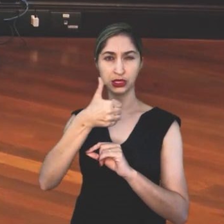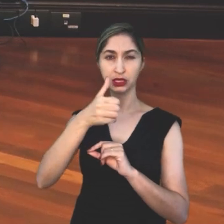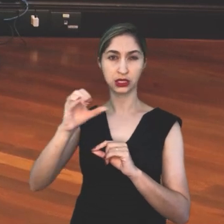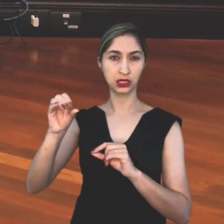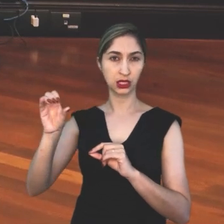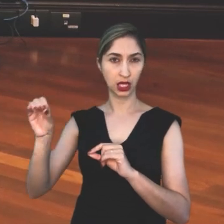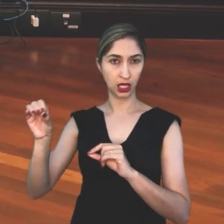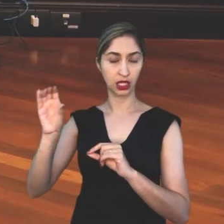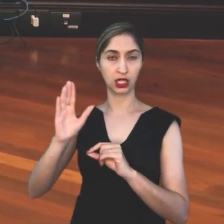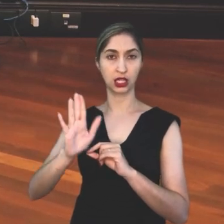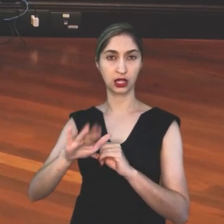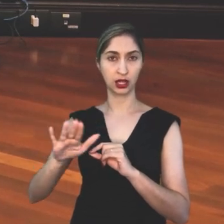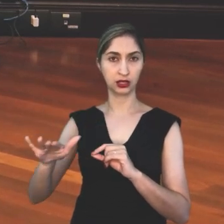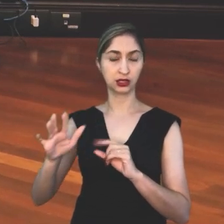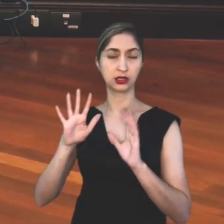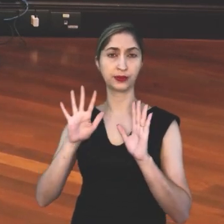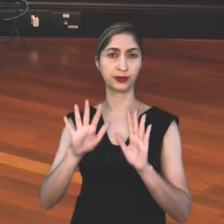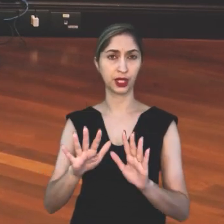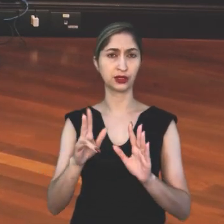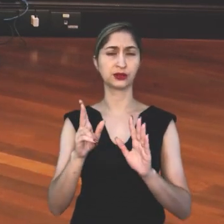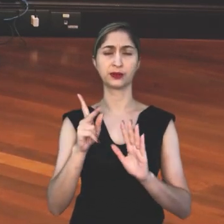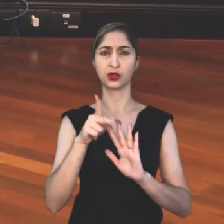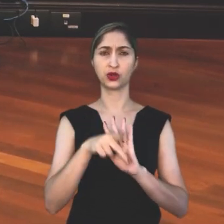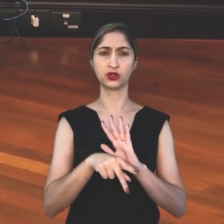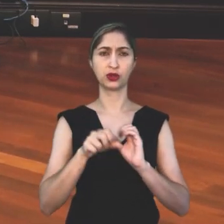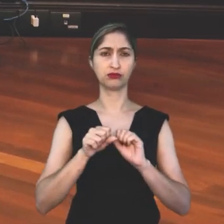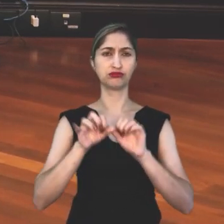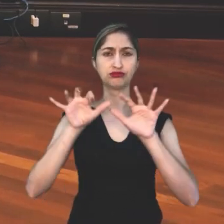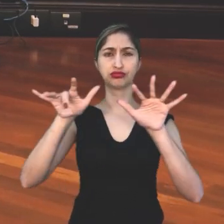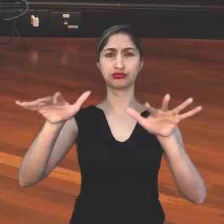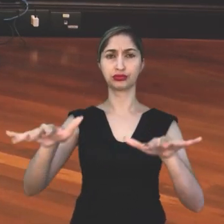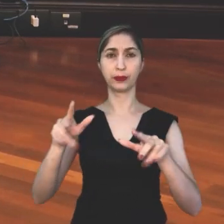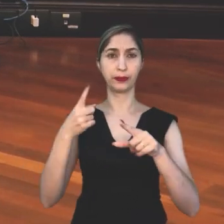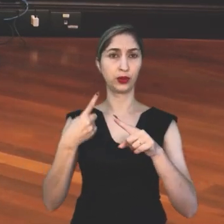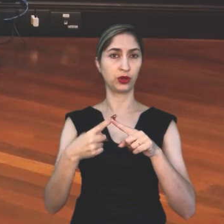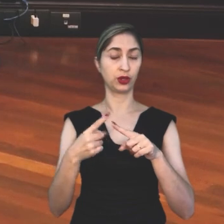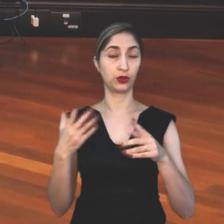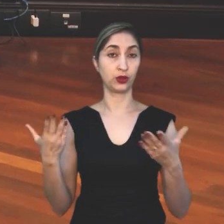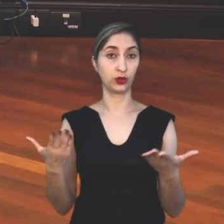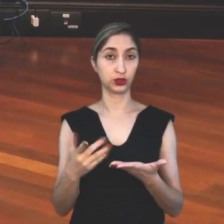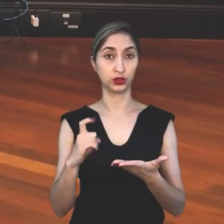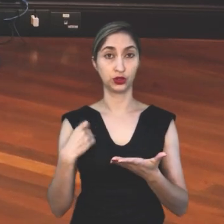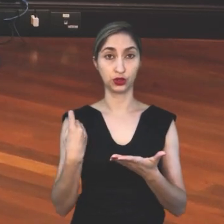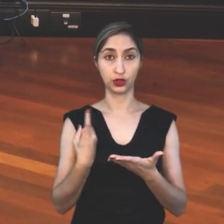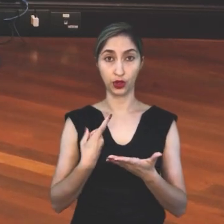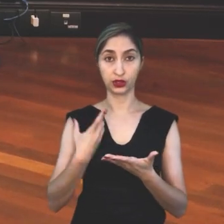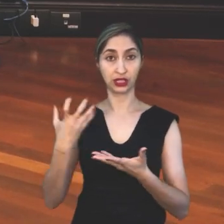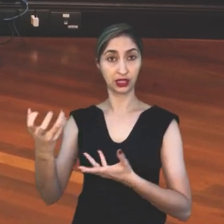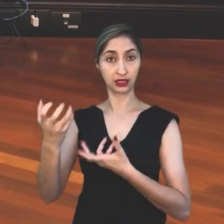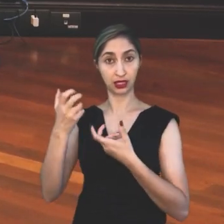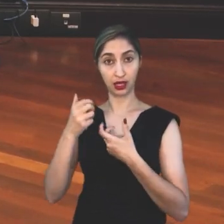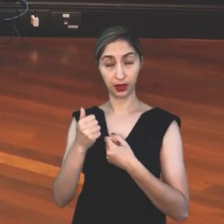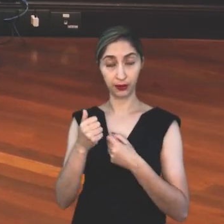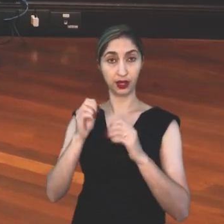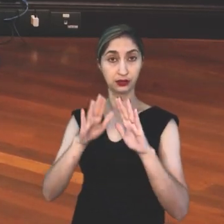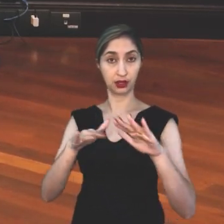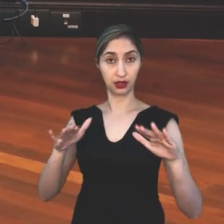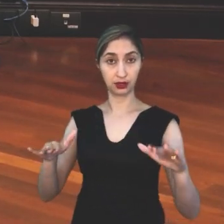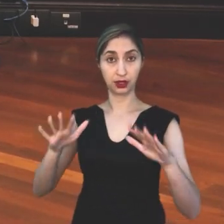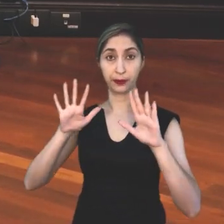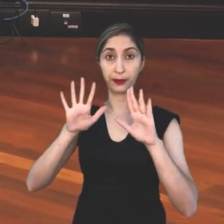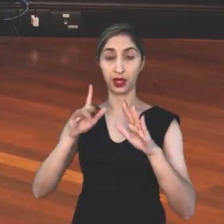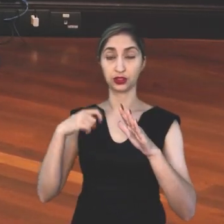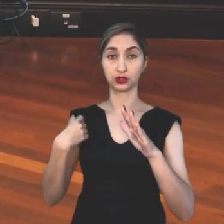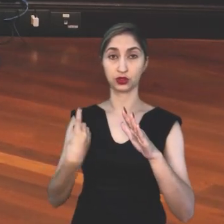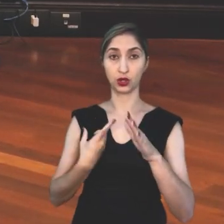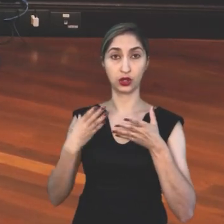e-mail, uma média de 100 crianças. E por que a gente fala que ele é um projeto multiplicador? Porque hoje a gente faz o atendimento